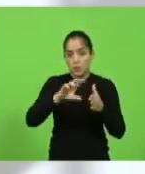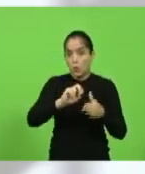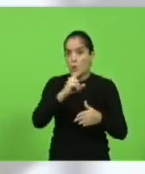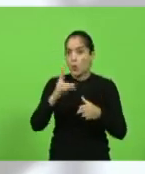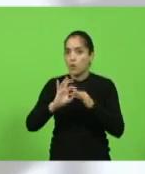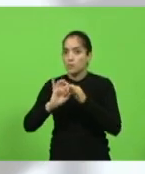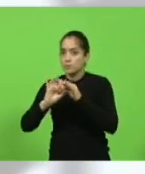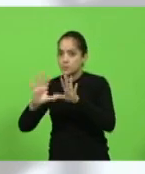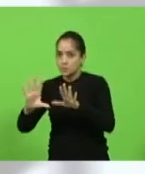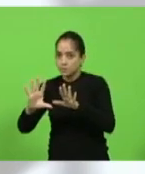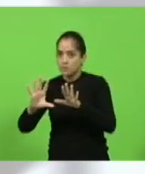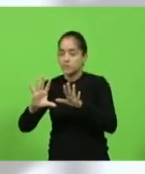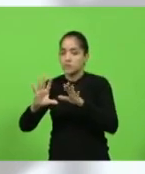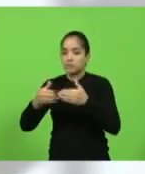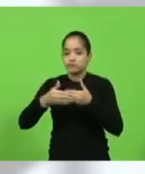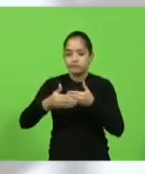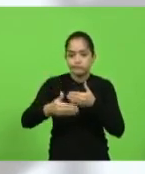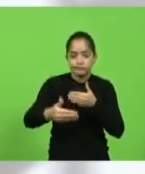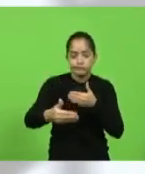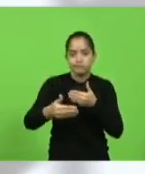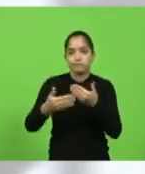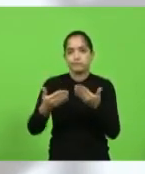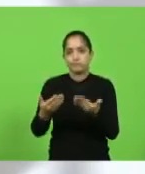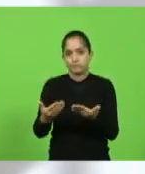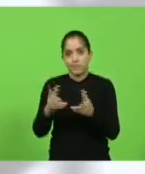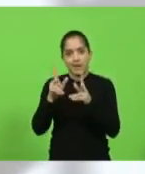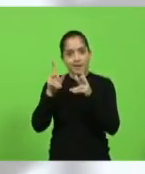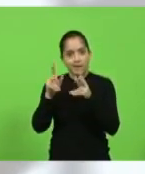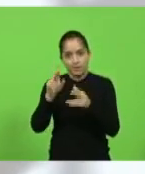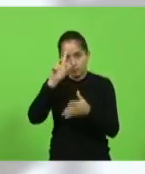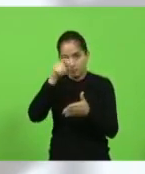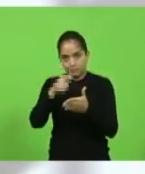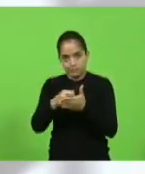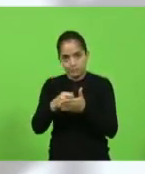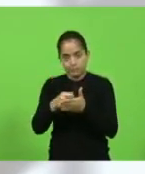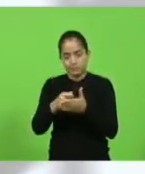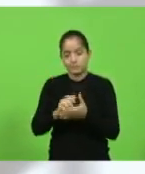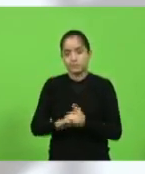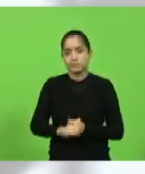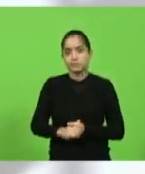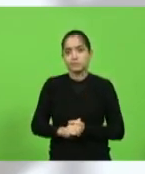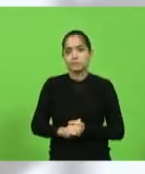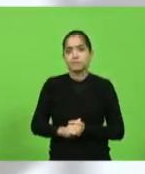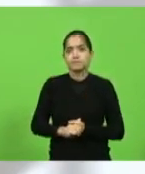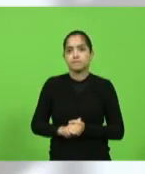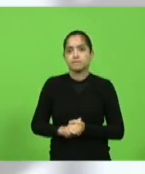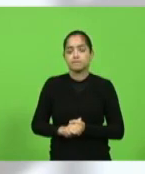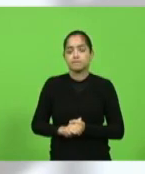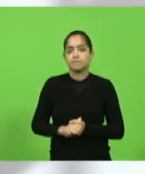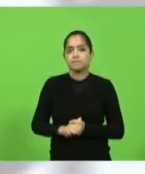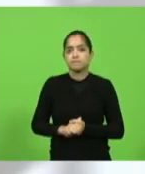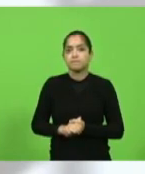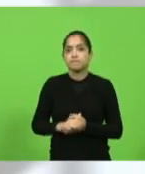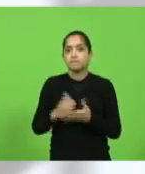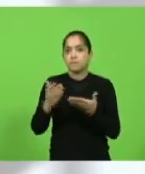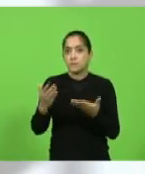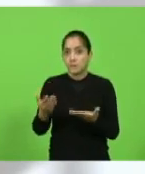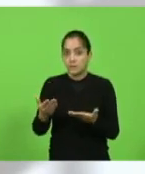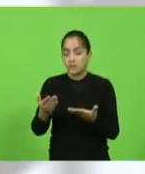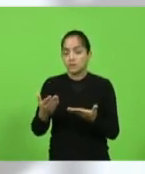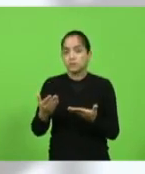instância acarreta necessariamente a mesma conclusão em outra. Pois bem, senhores, ultrapassado